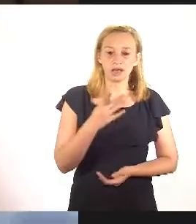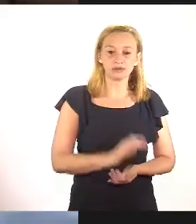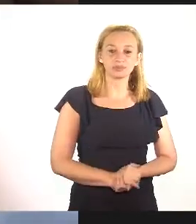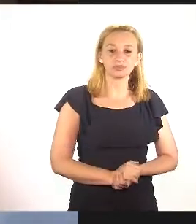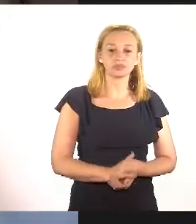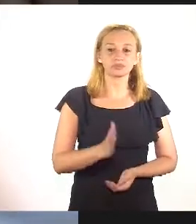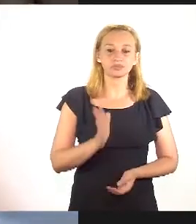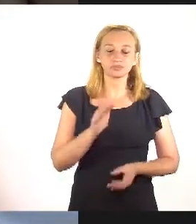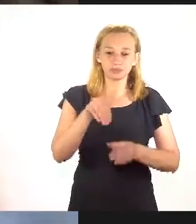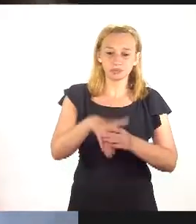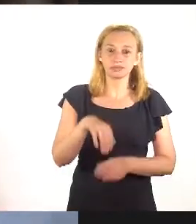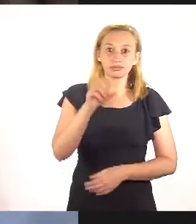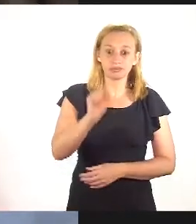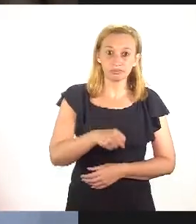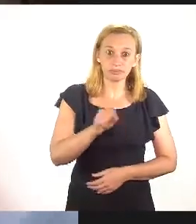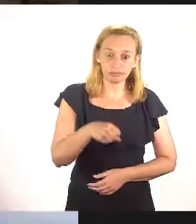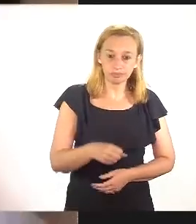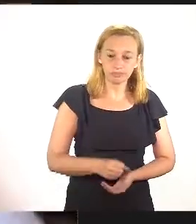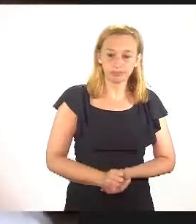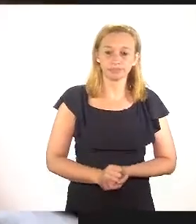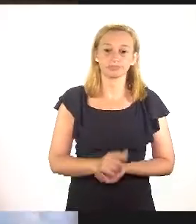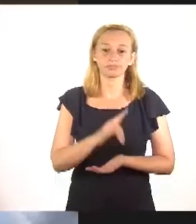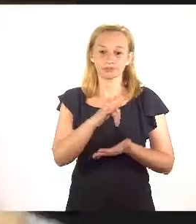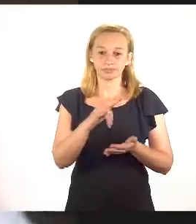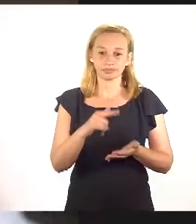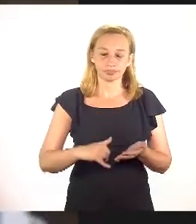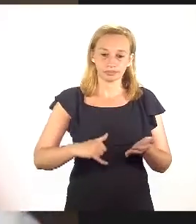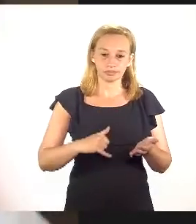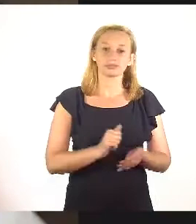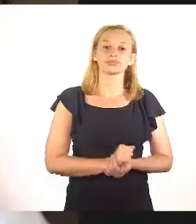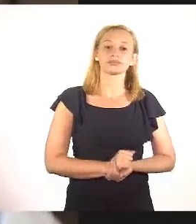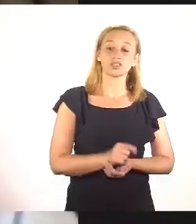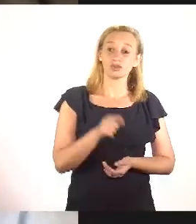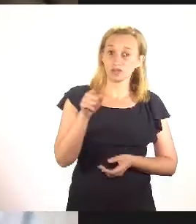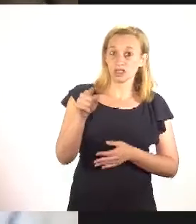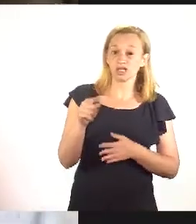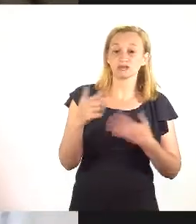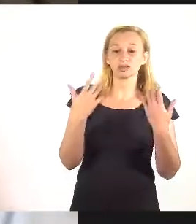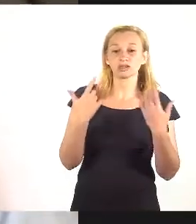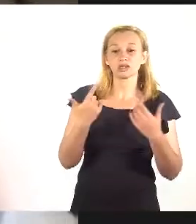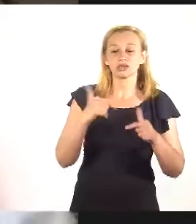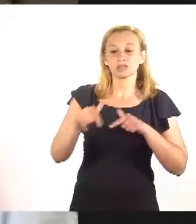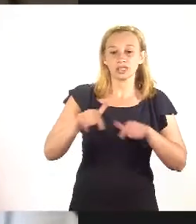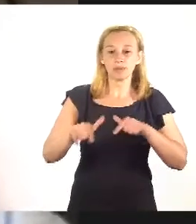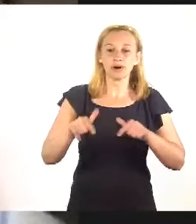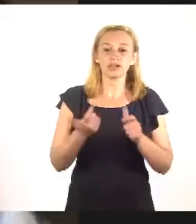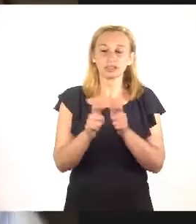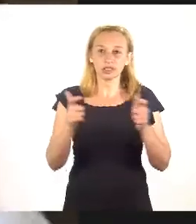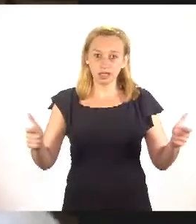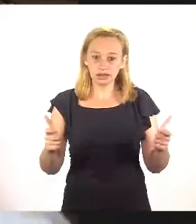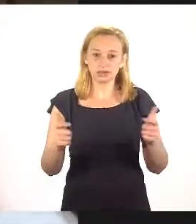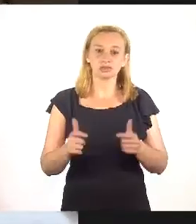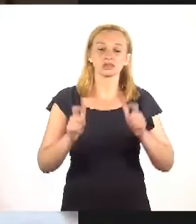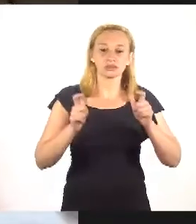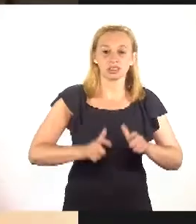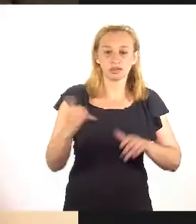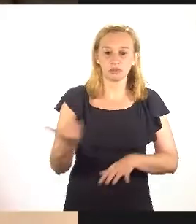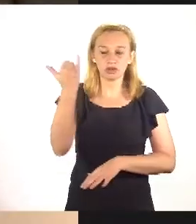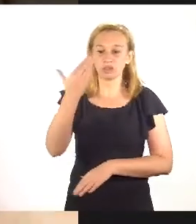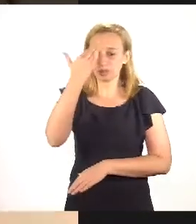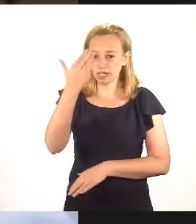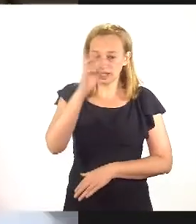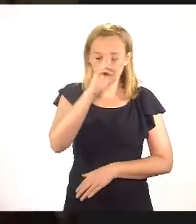vai ter meu voto sim, pelo seu currículo. Você vai desempenhar um grande trabalho nessa agência tão importante. Obrigado, senhor